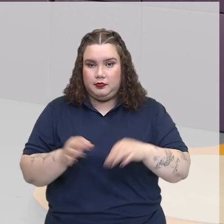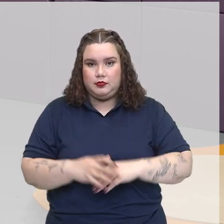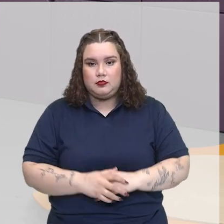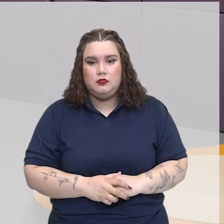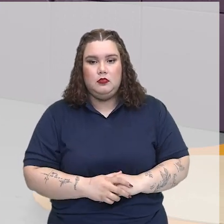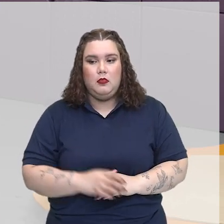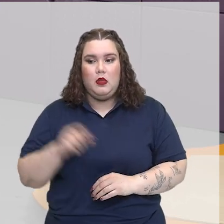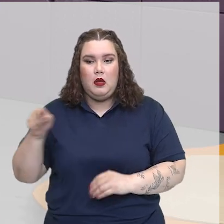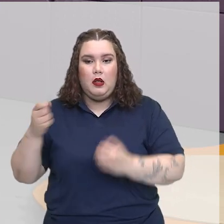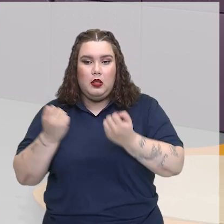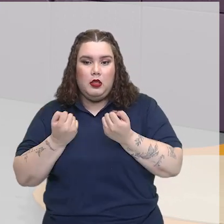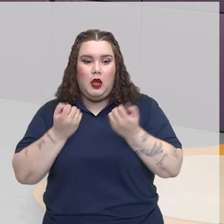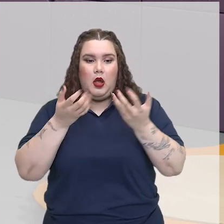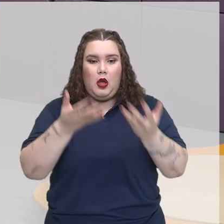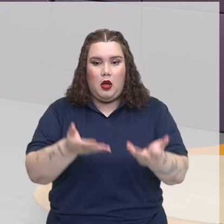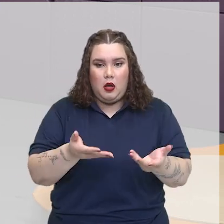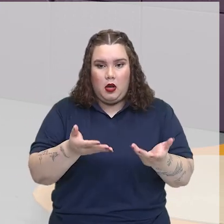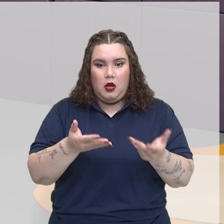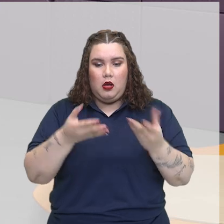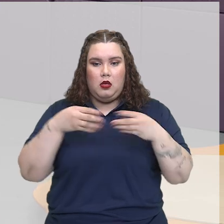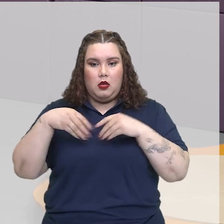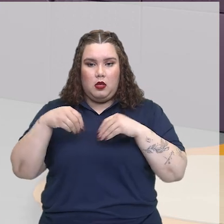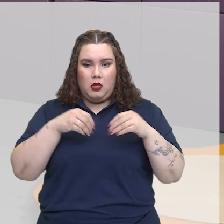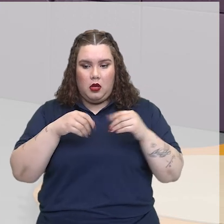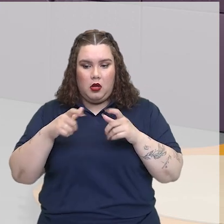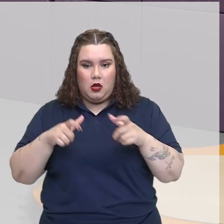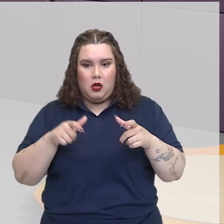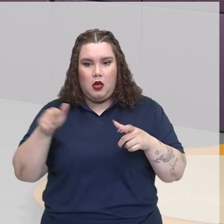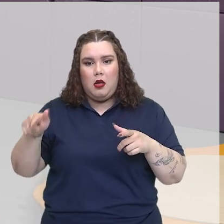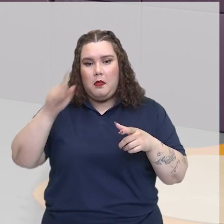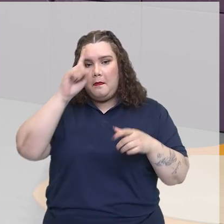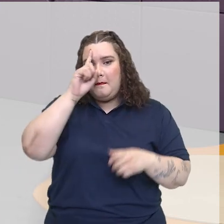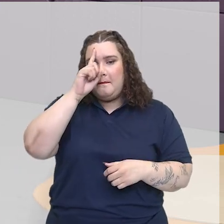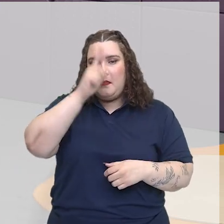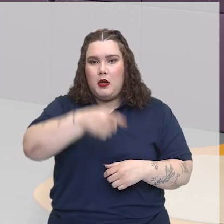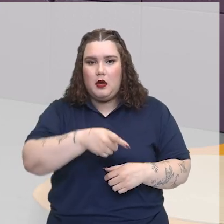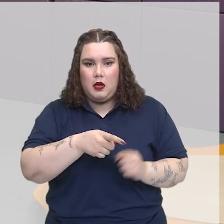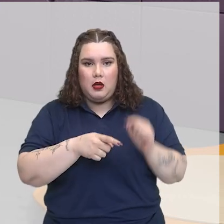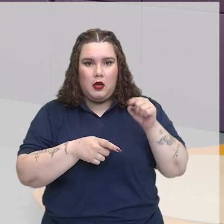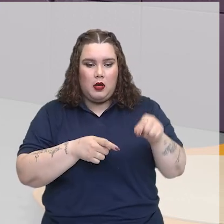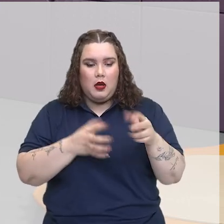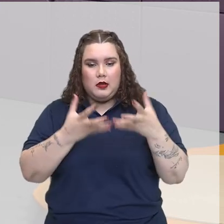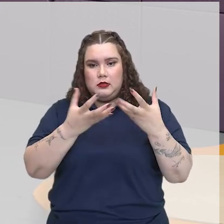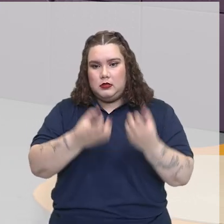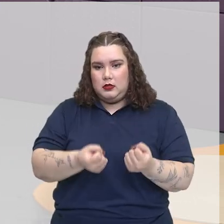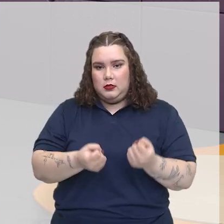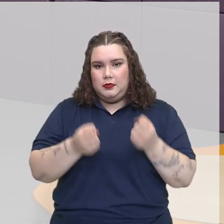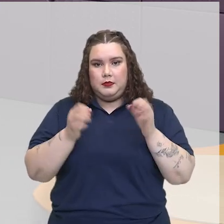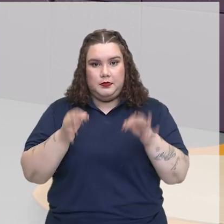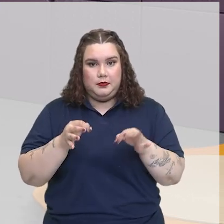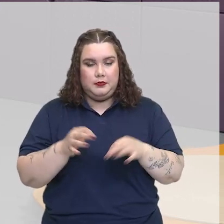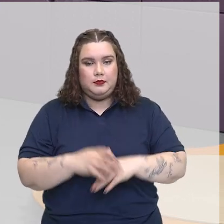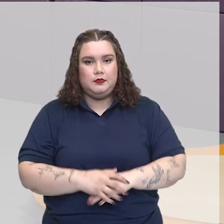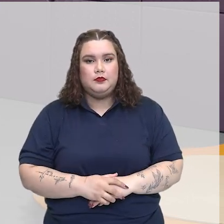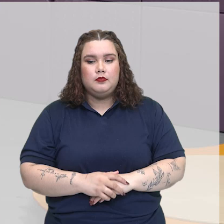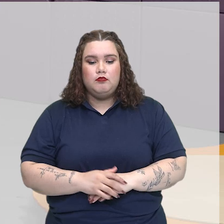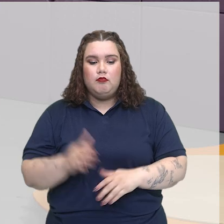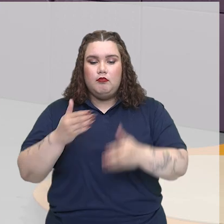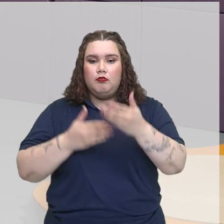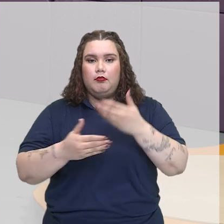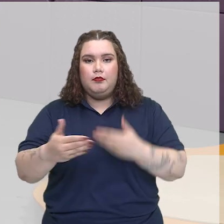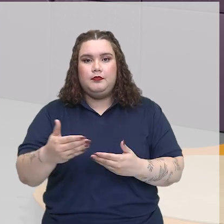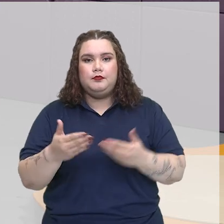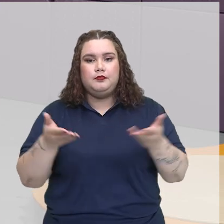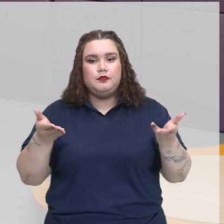Quem doa a terra possui poder sobre quem recebeu. Tá? E agora,